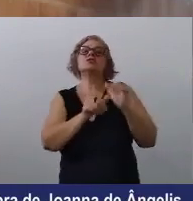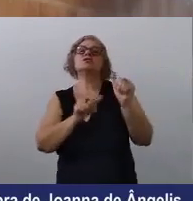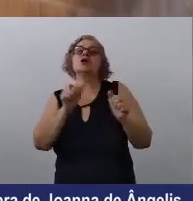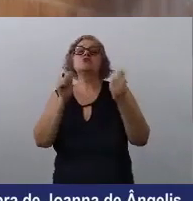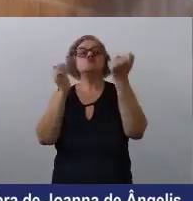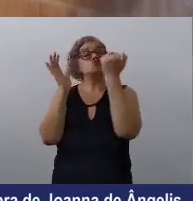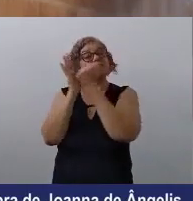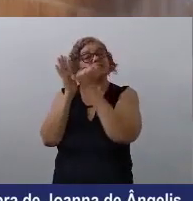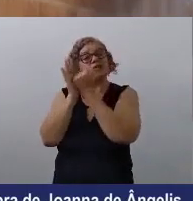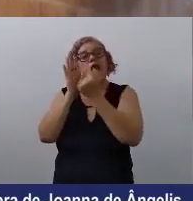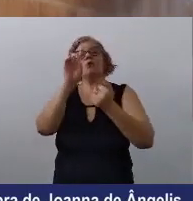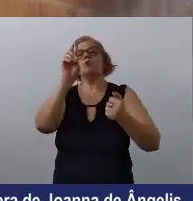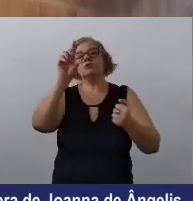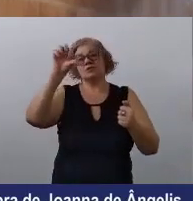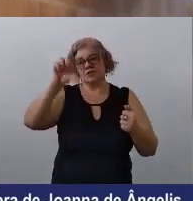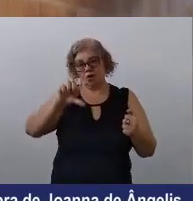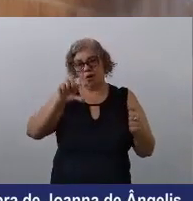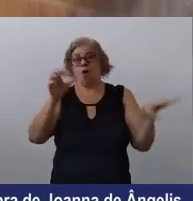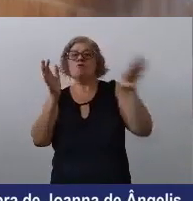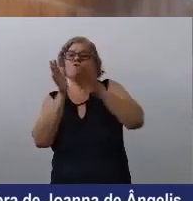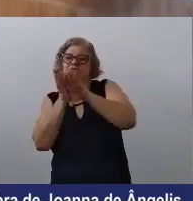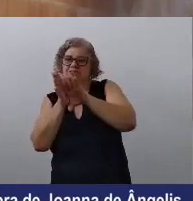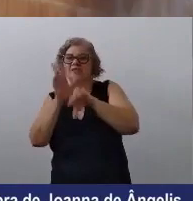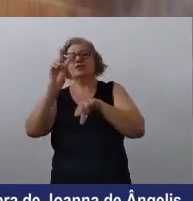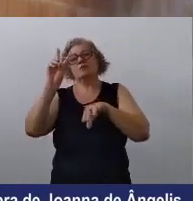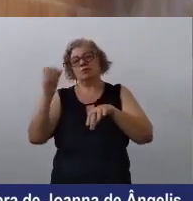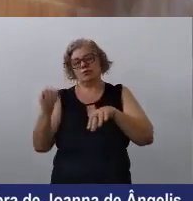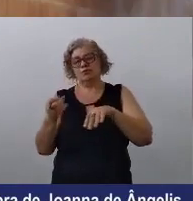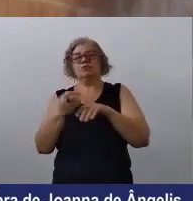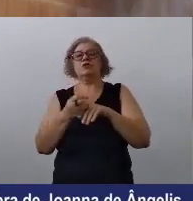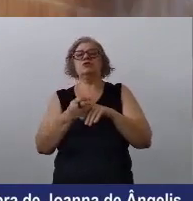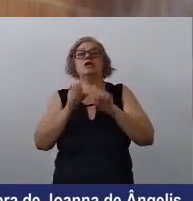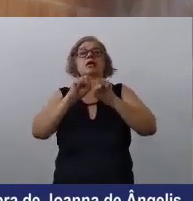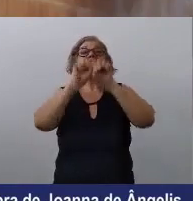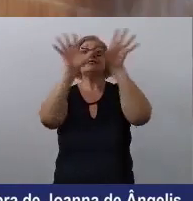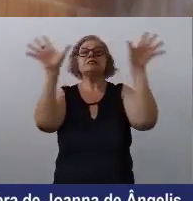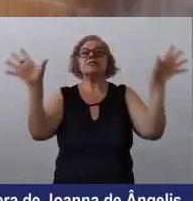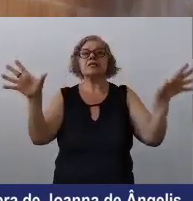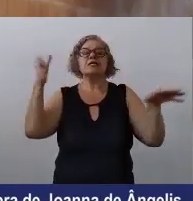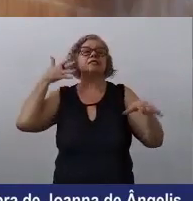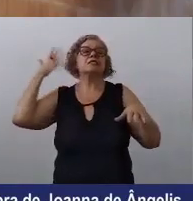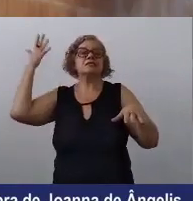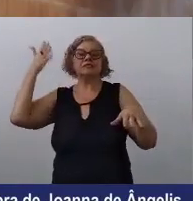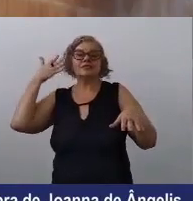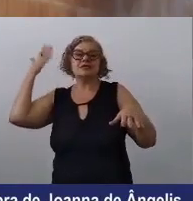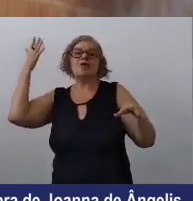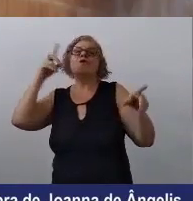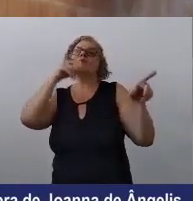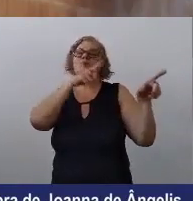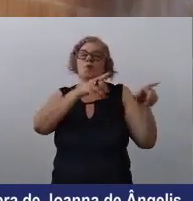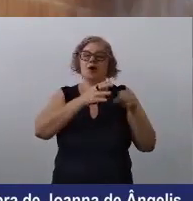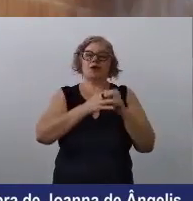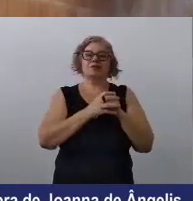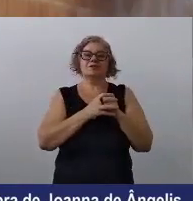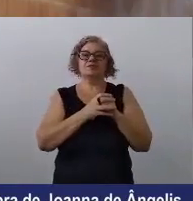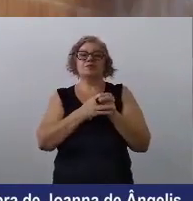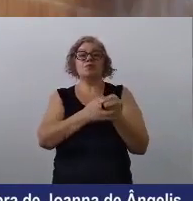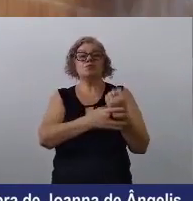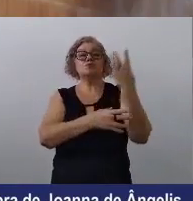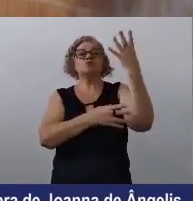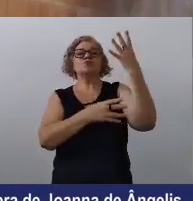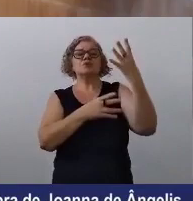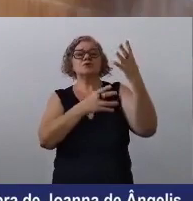século XIX para o século XX, e me trouxe alguns esclarecimentos dos bastidores, né,